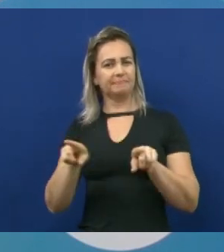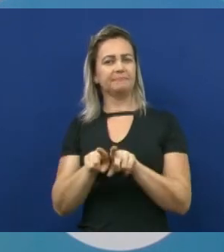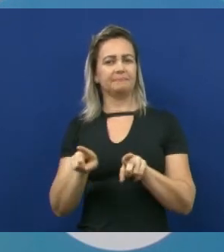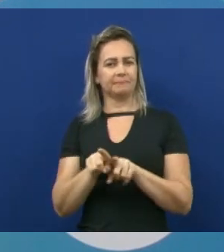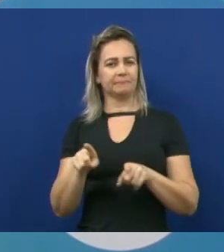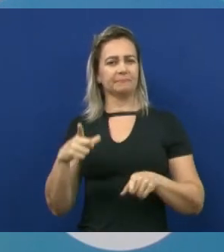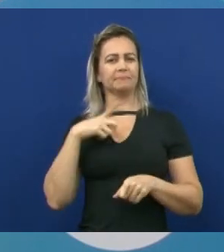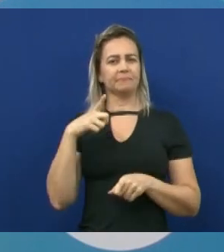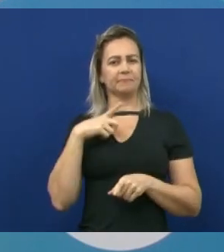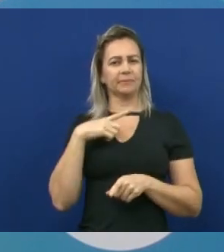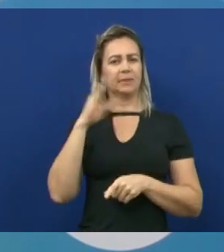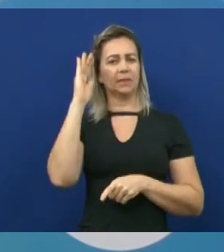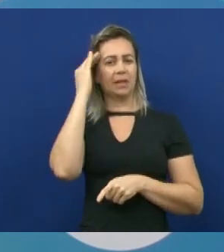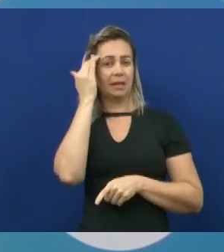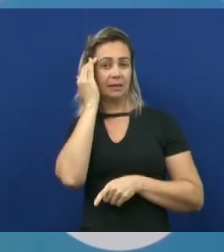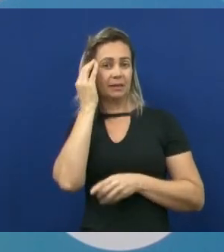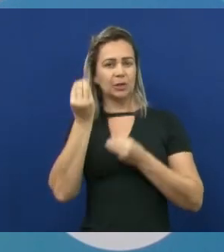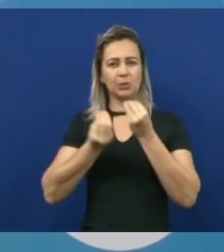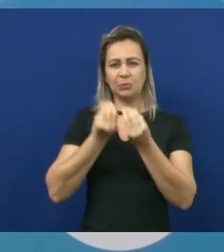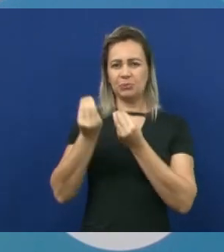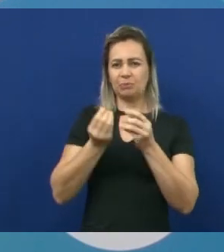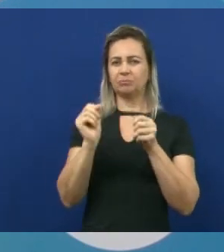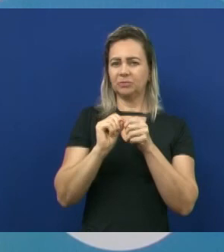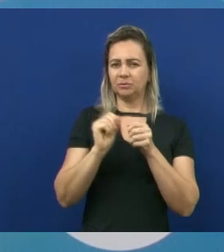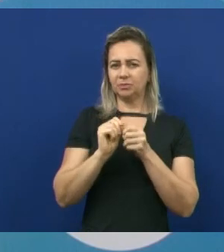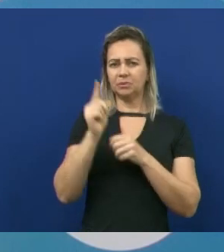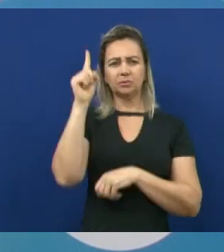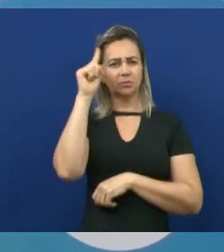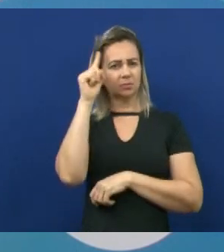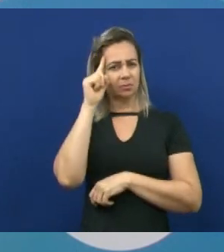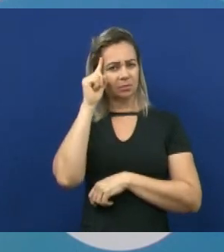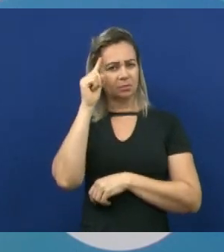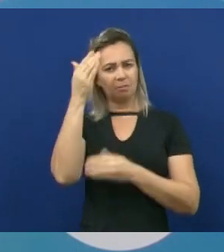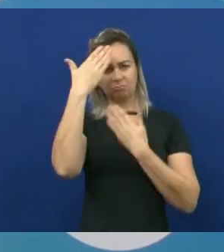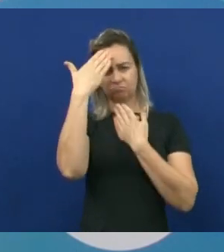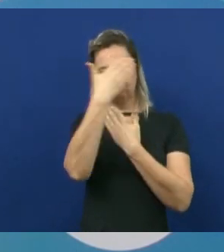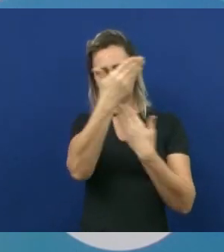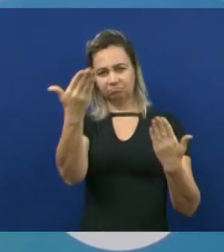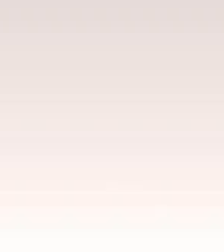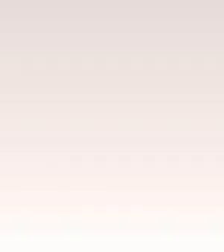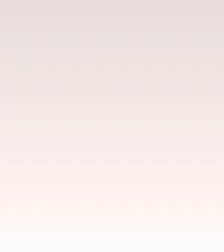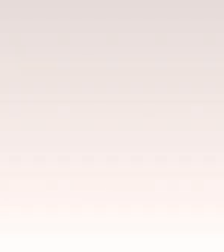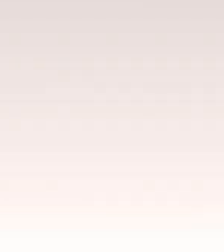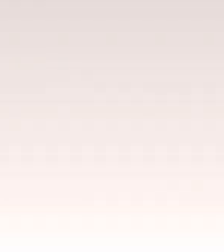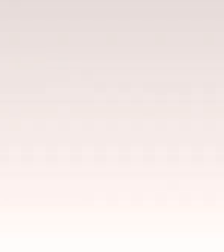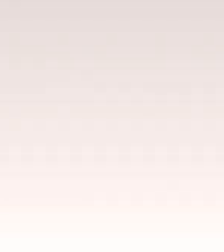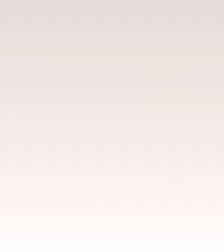falar, e compreender como ela se aplica no nosso dia a dia. Muito obrigado e até a próxima.